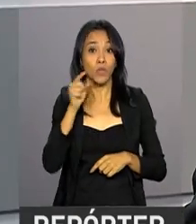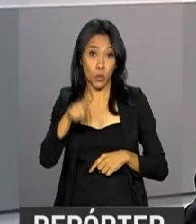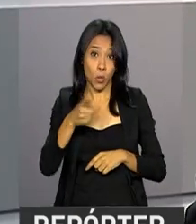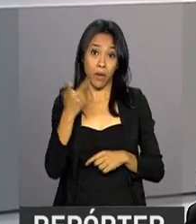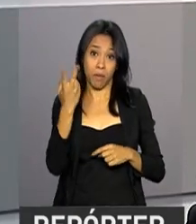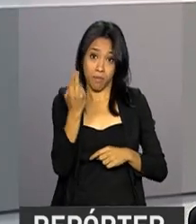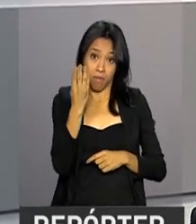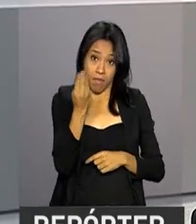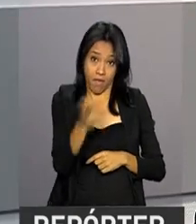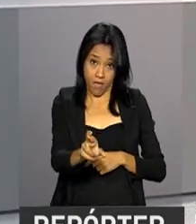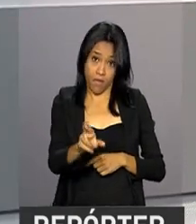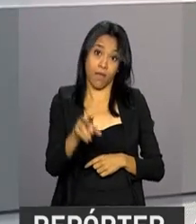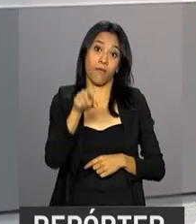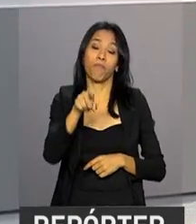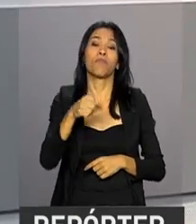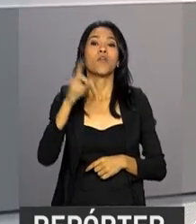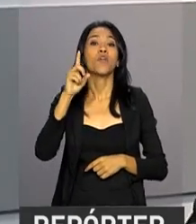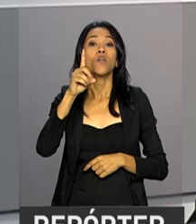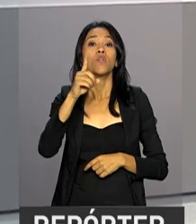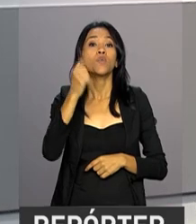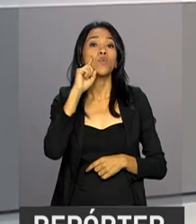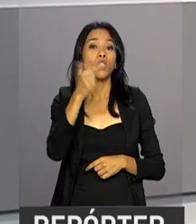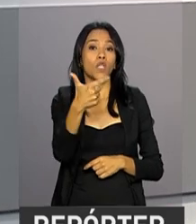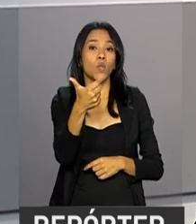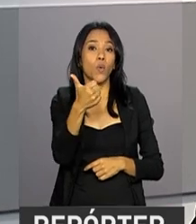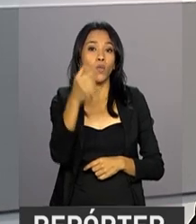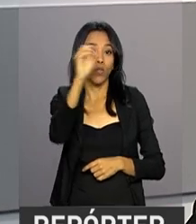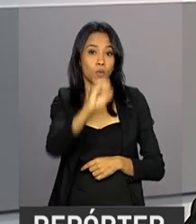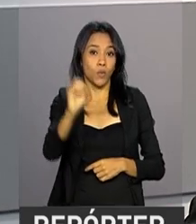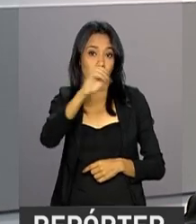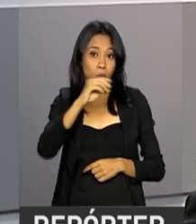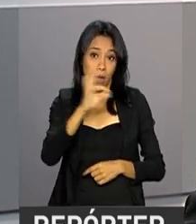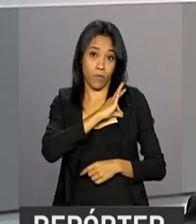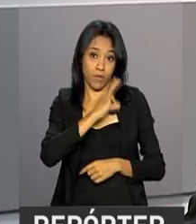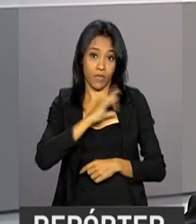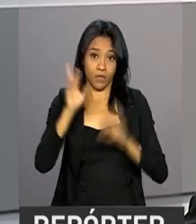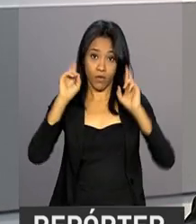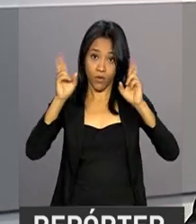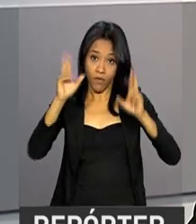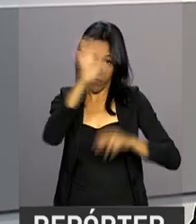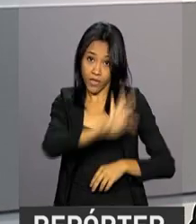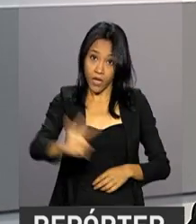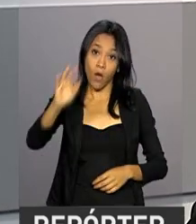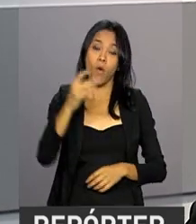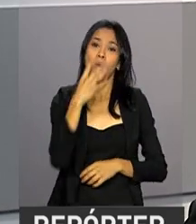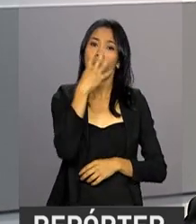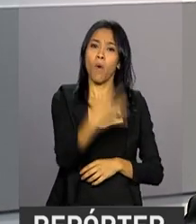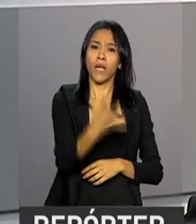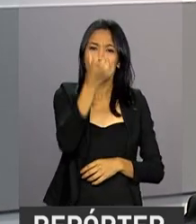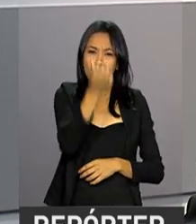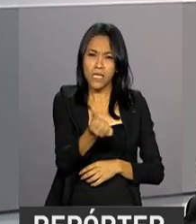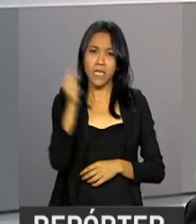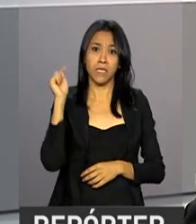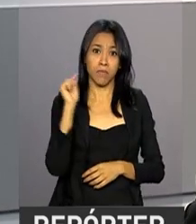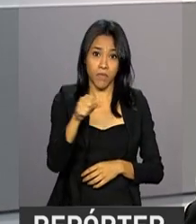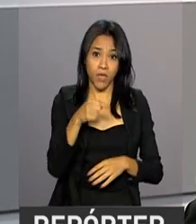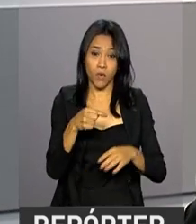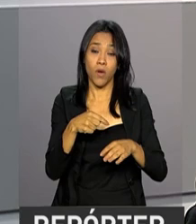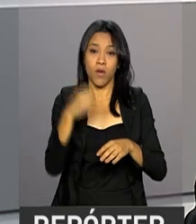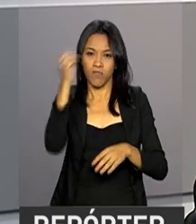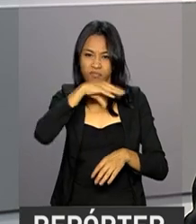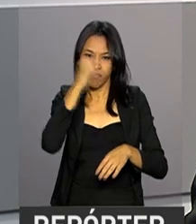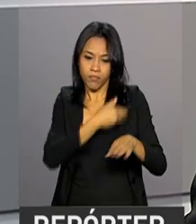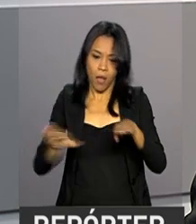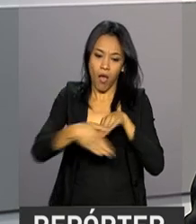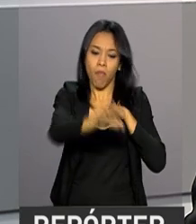feriado de 12 de outubro a polícia rodoviária federal registrou quase 46 mil infrações de trânsito nas estradas que cortam